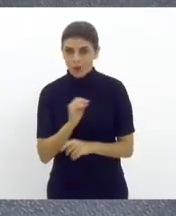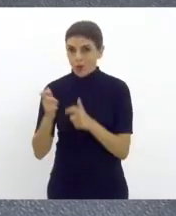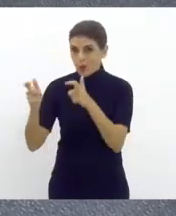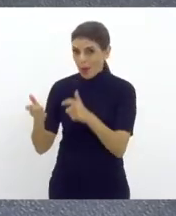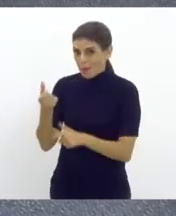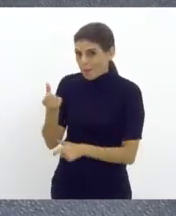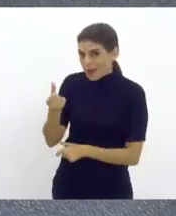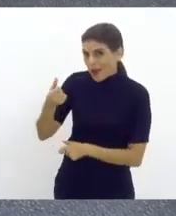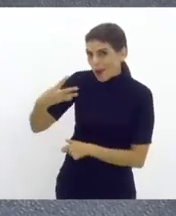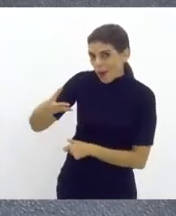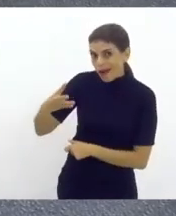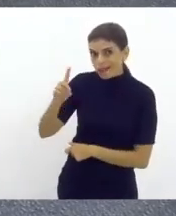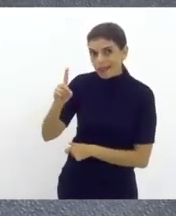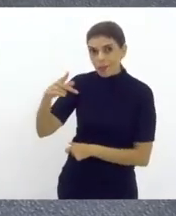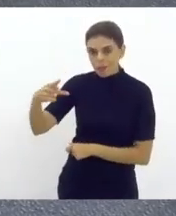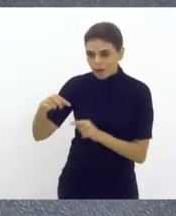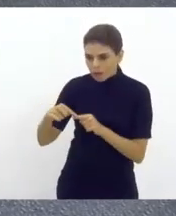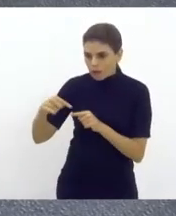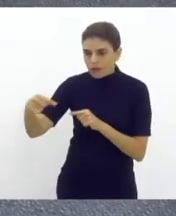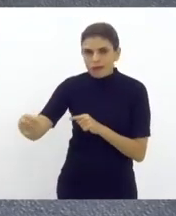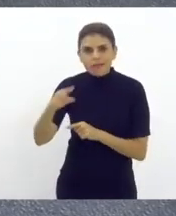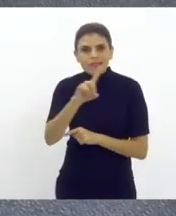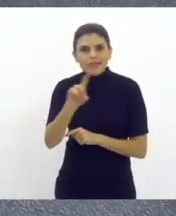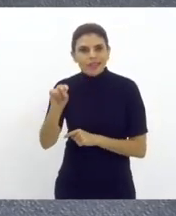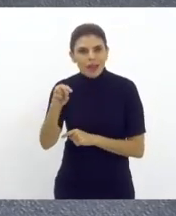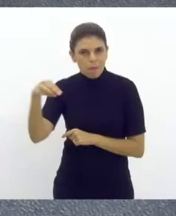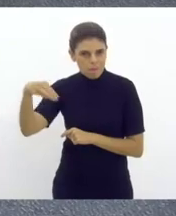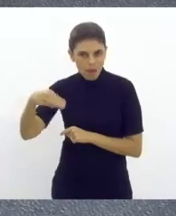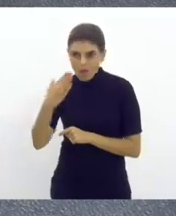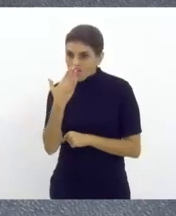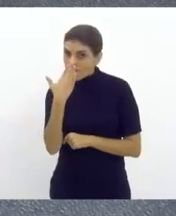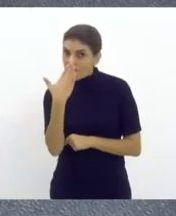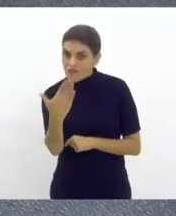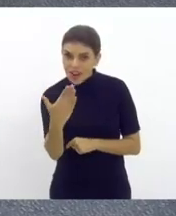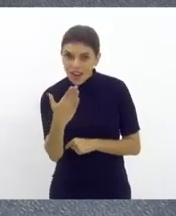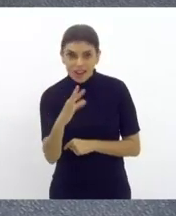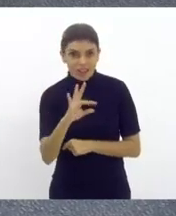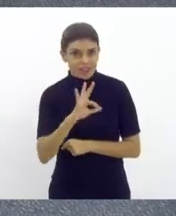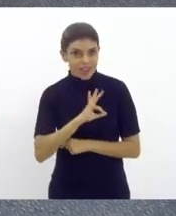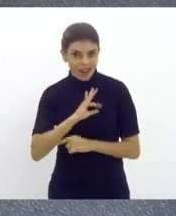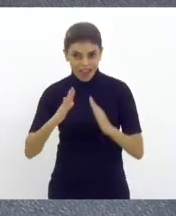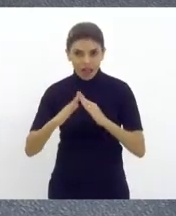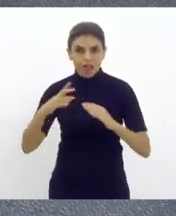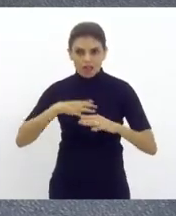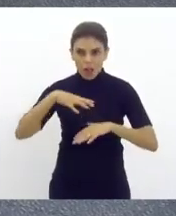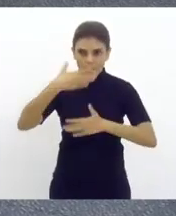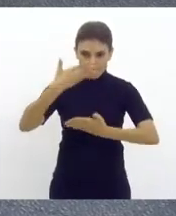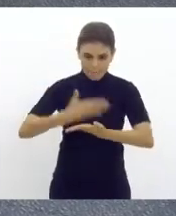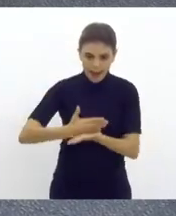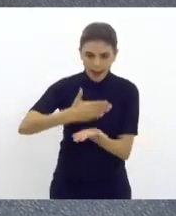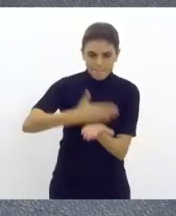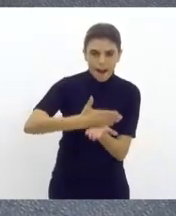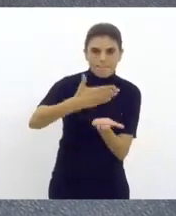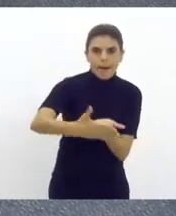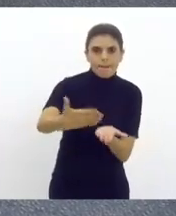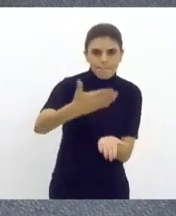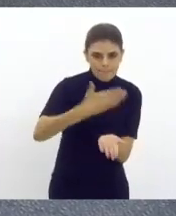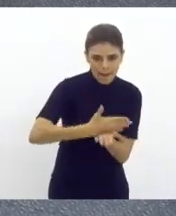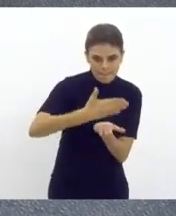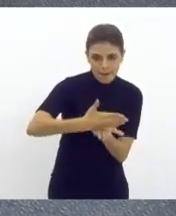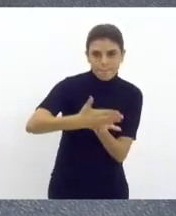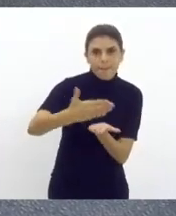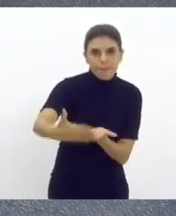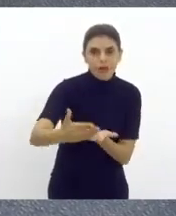a menos de 100 metros à frente da delegacia já tem barricadas que inclusive denominaram